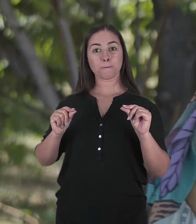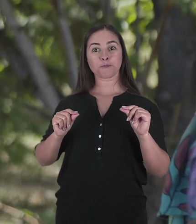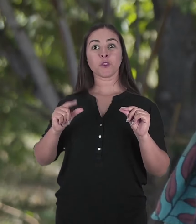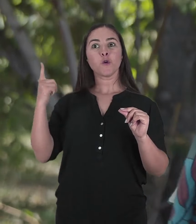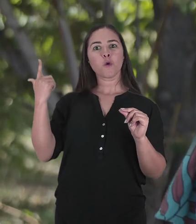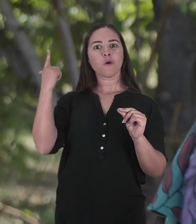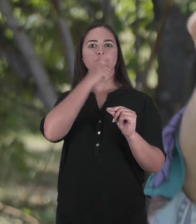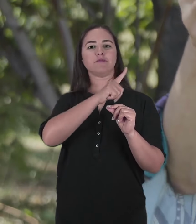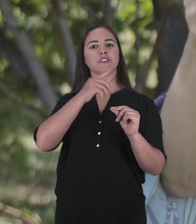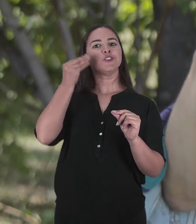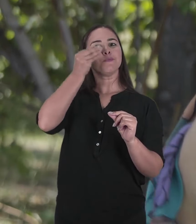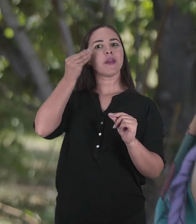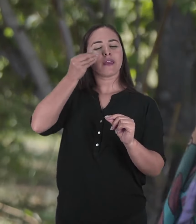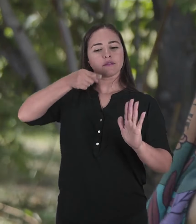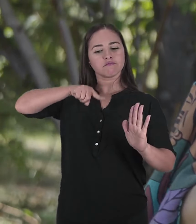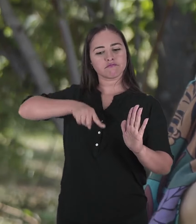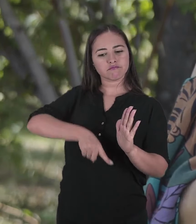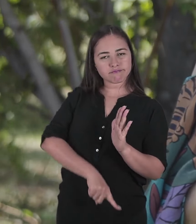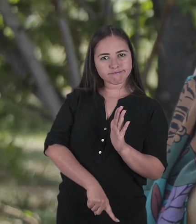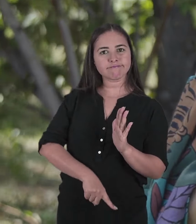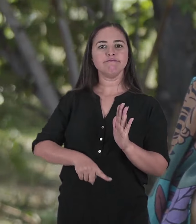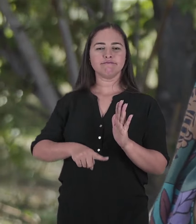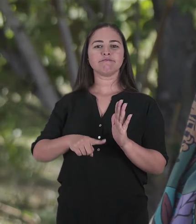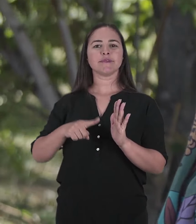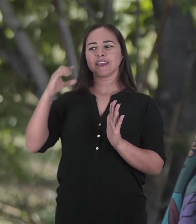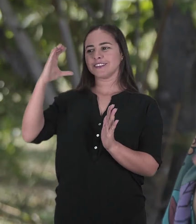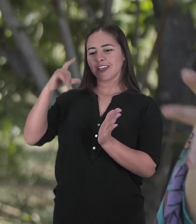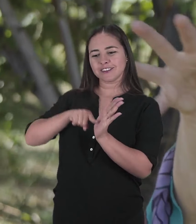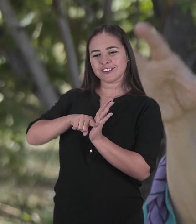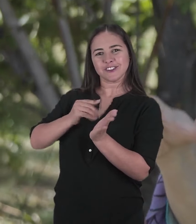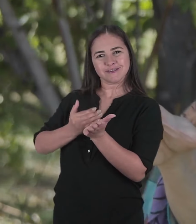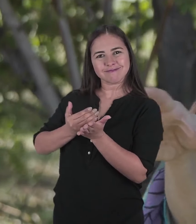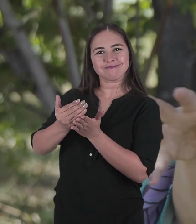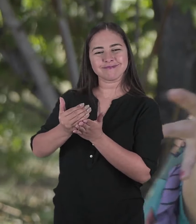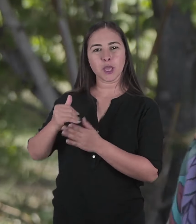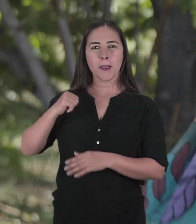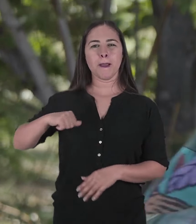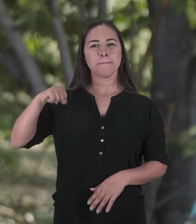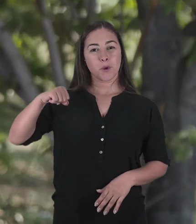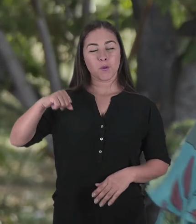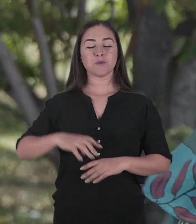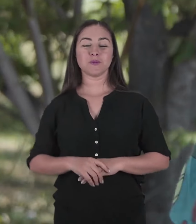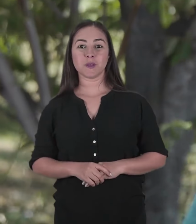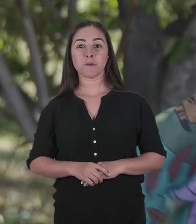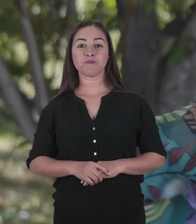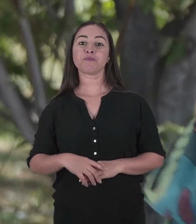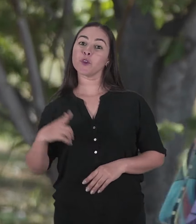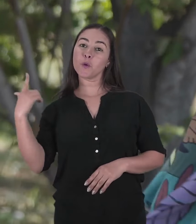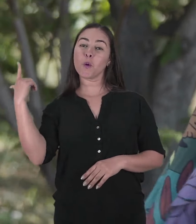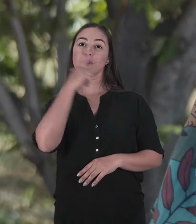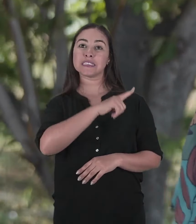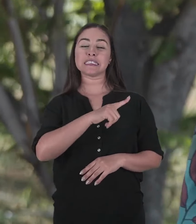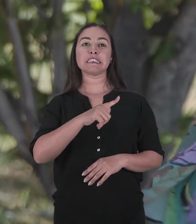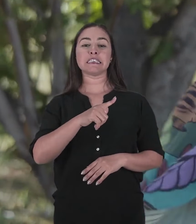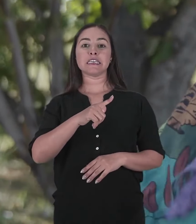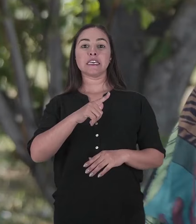essa experiência mais sistematizada de iniciação científica com essa bolsa e